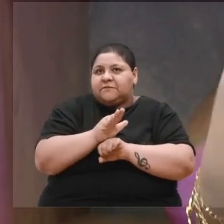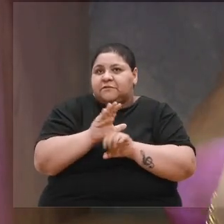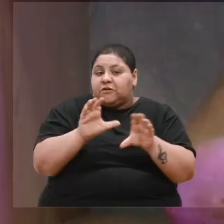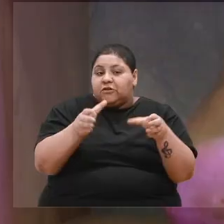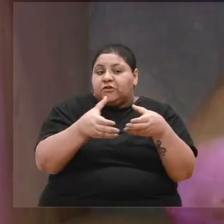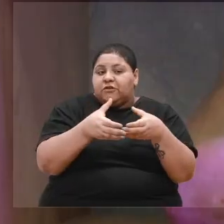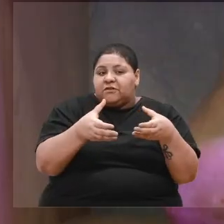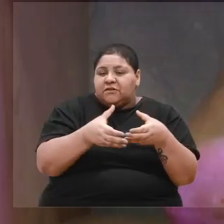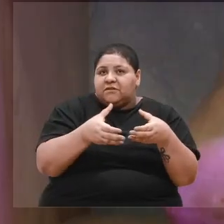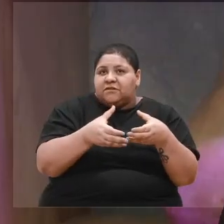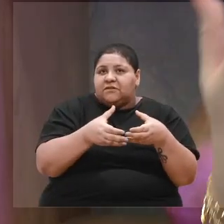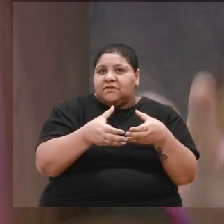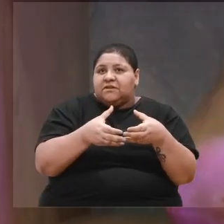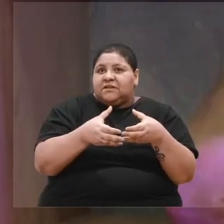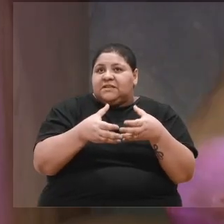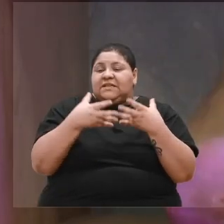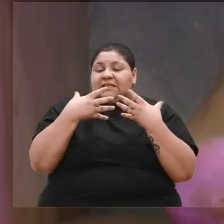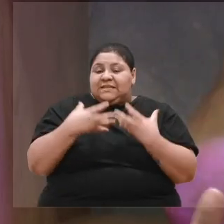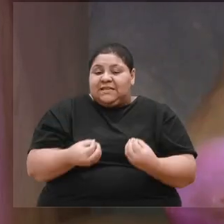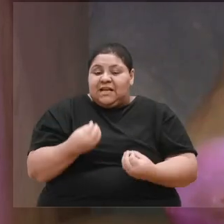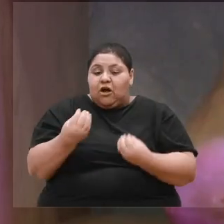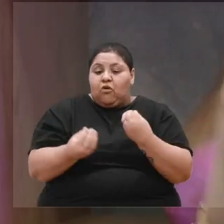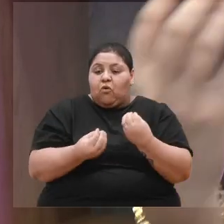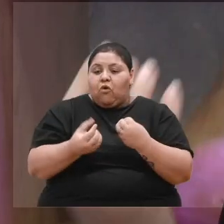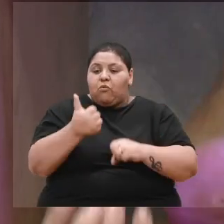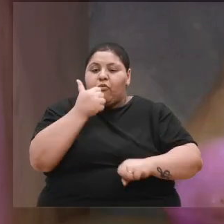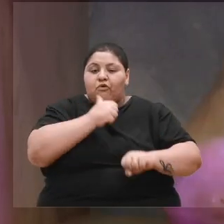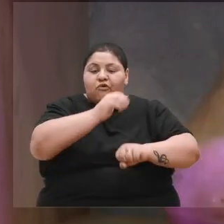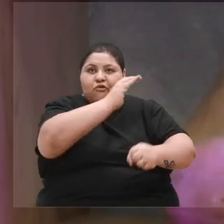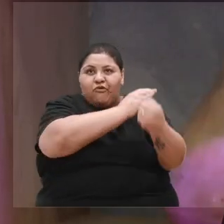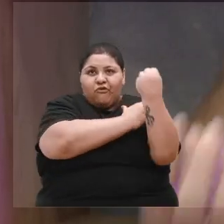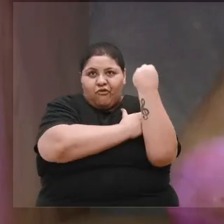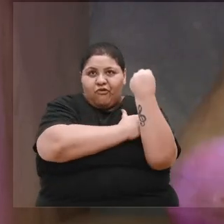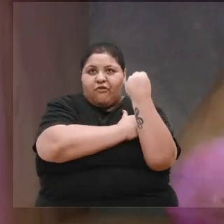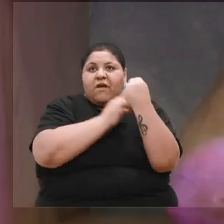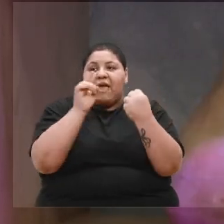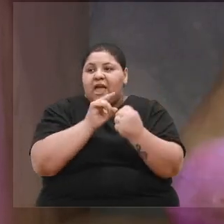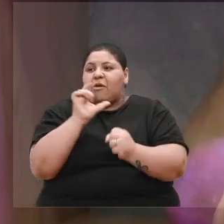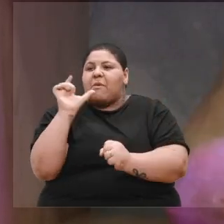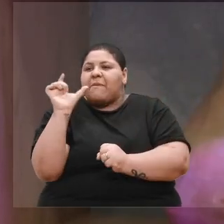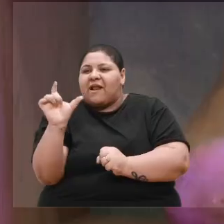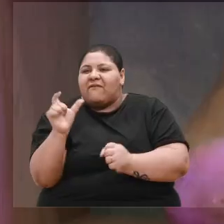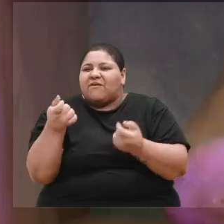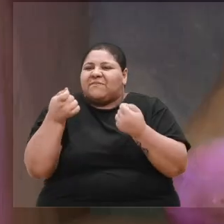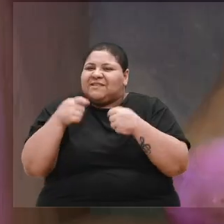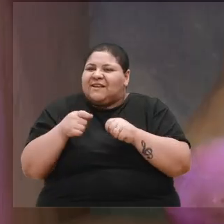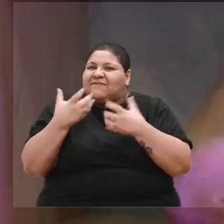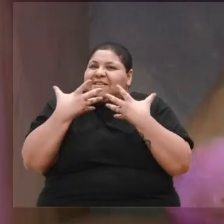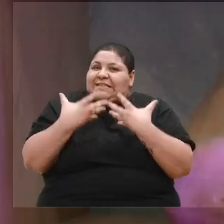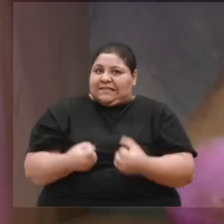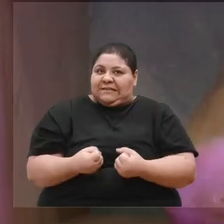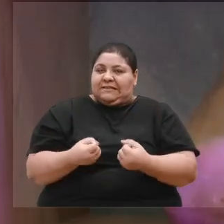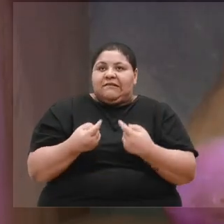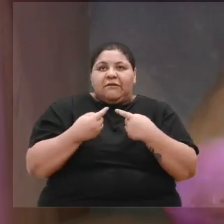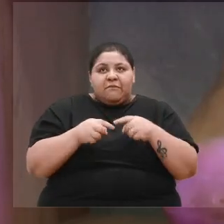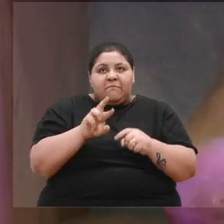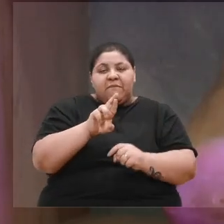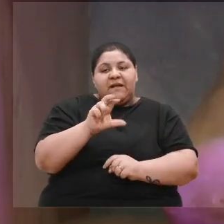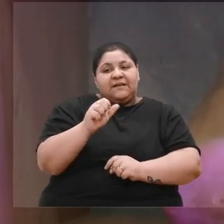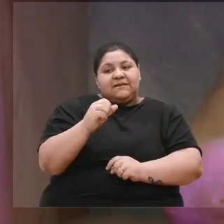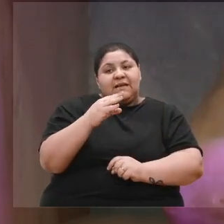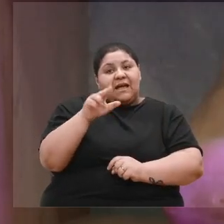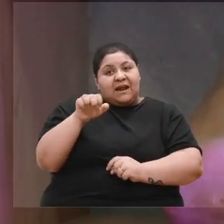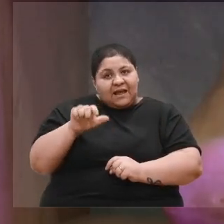UNCA, se autodefiniam como feministas. Era um termo em disputa ainda. Mas a Raquel,